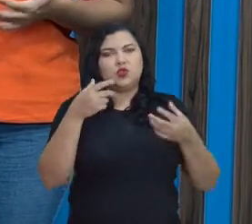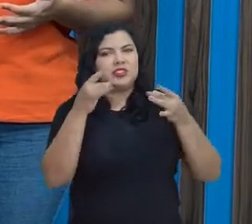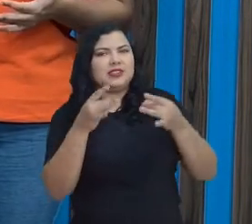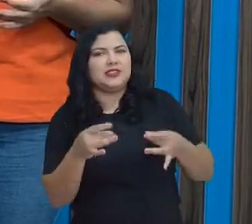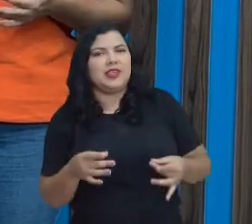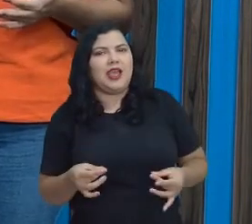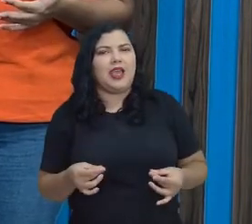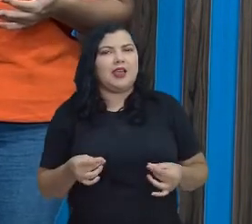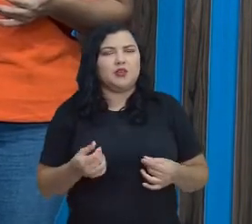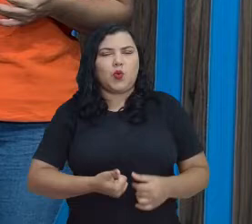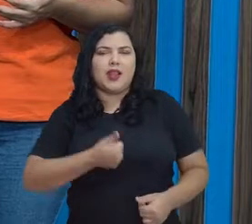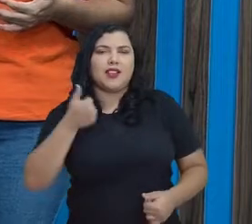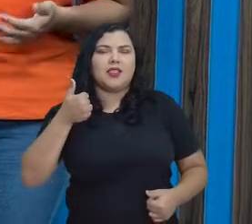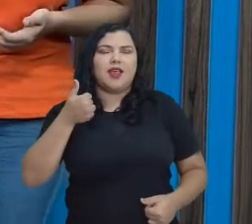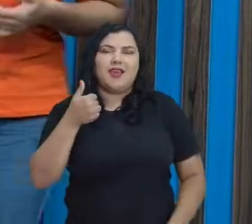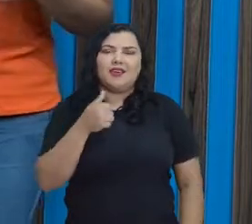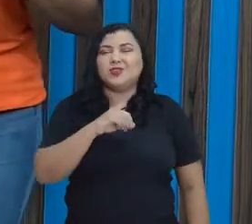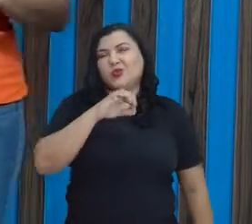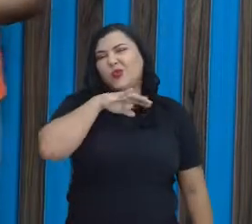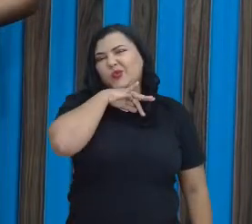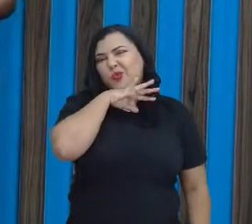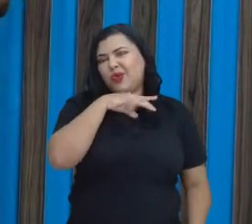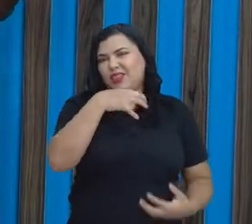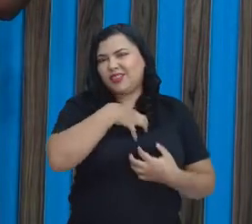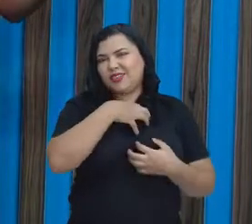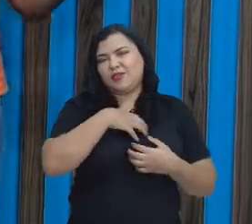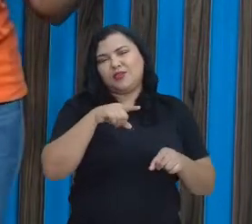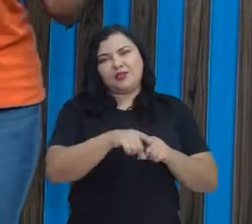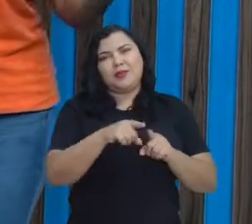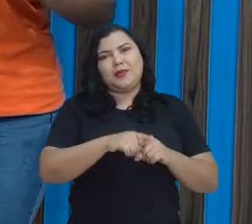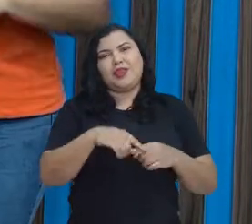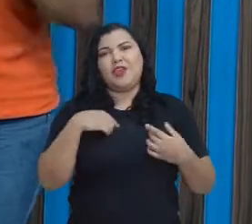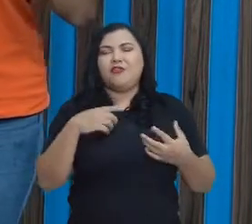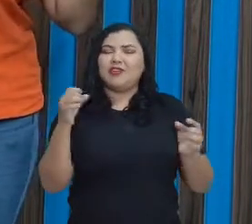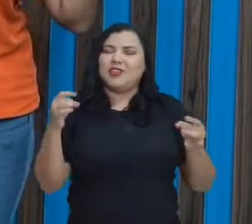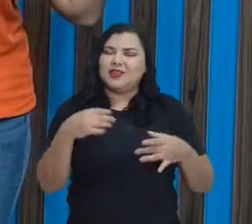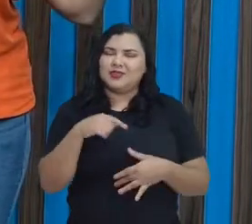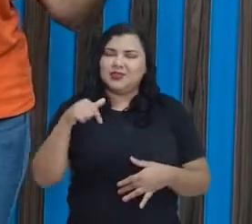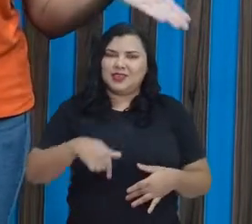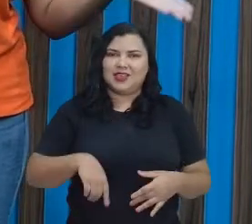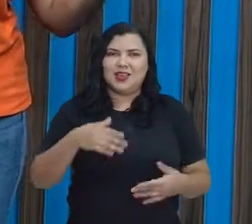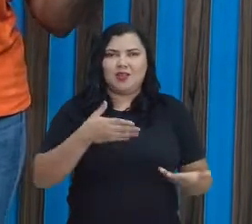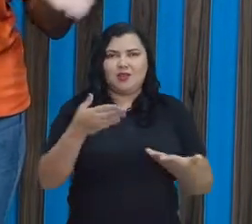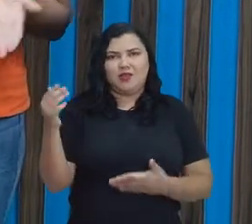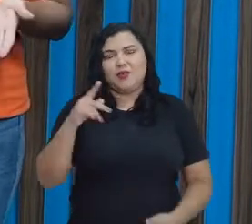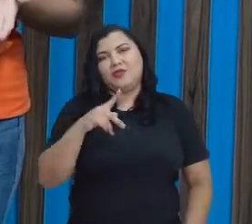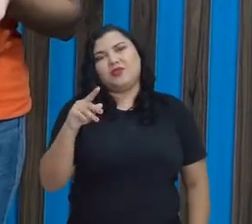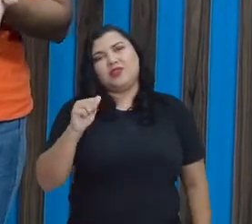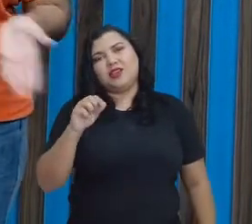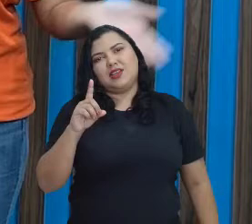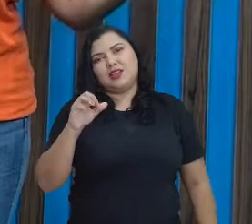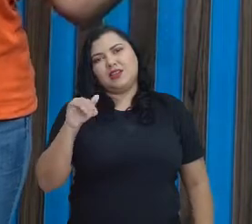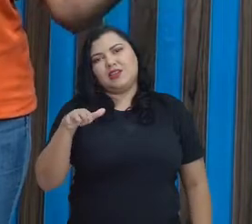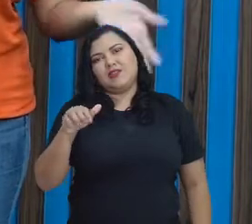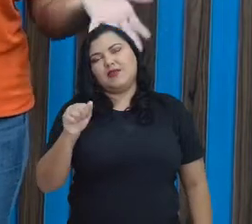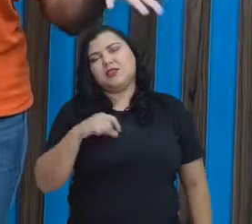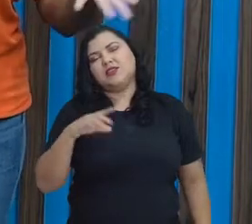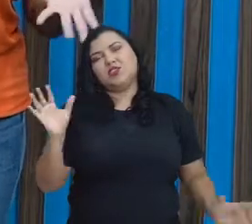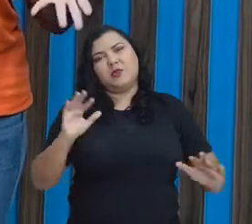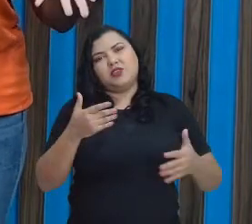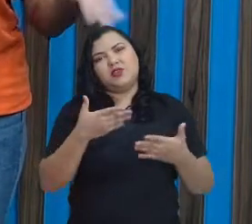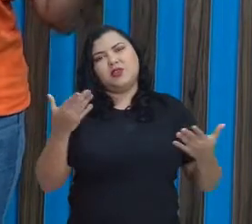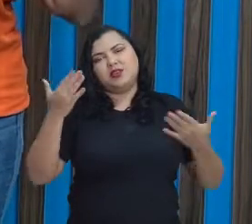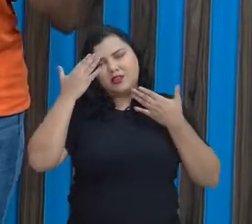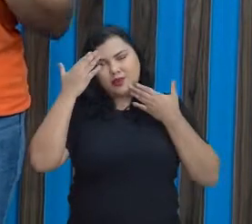qualidades e defeitos. Então, eu fico por aqui, vou passar para a professora Adriana se despedir de vocês. Obrigada